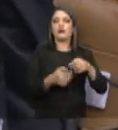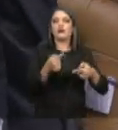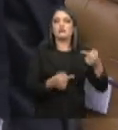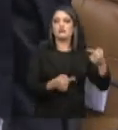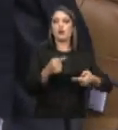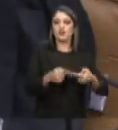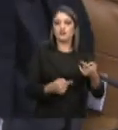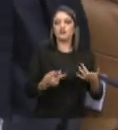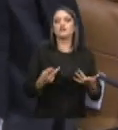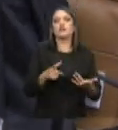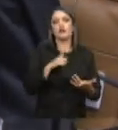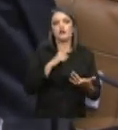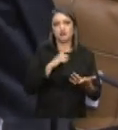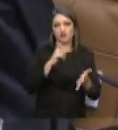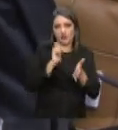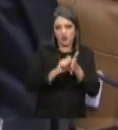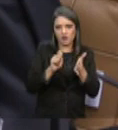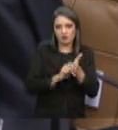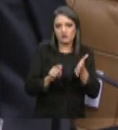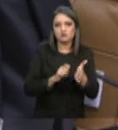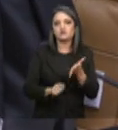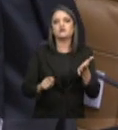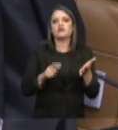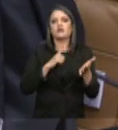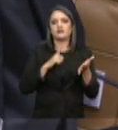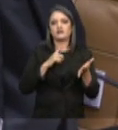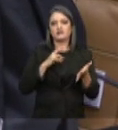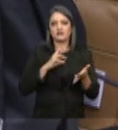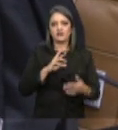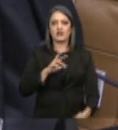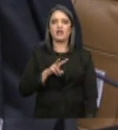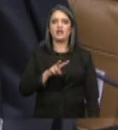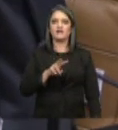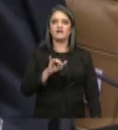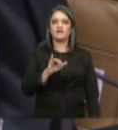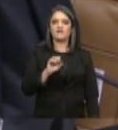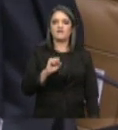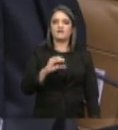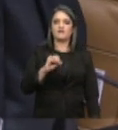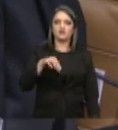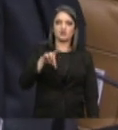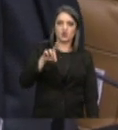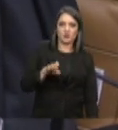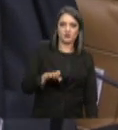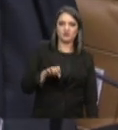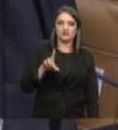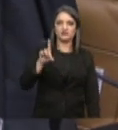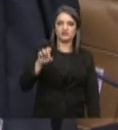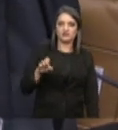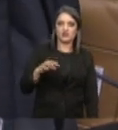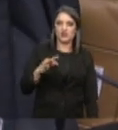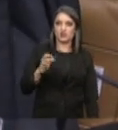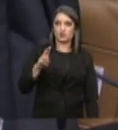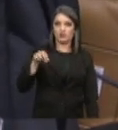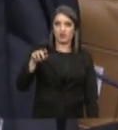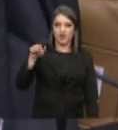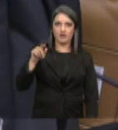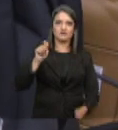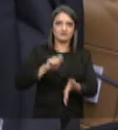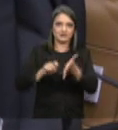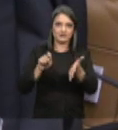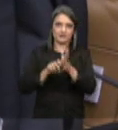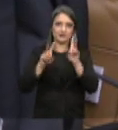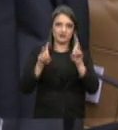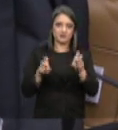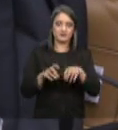descrita no romance homônimo de Visconde de tu né o encilhamento ao